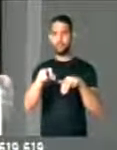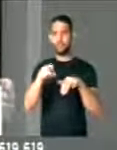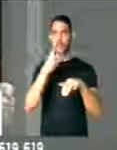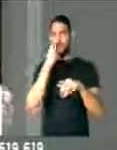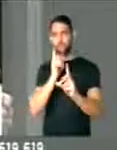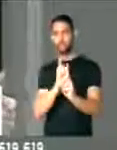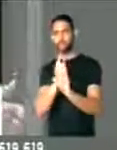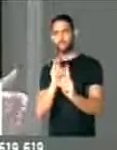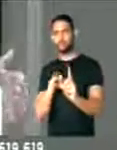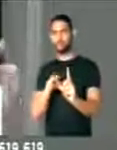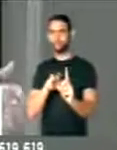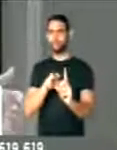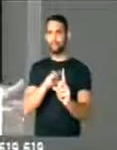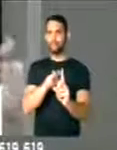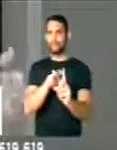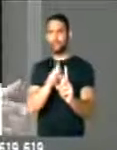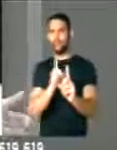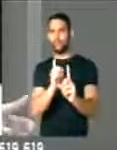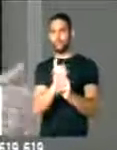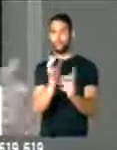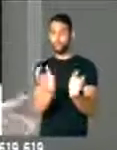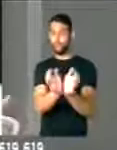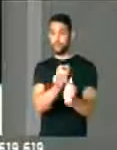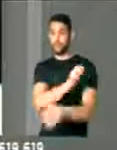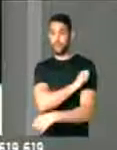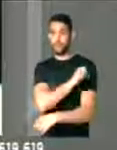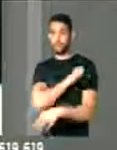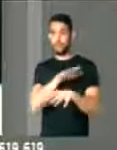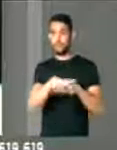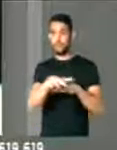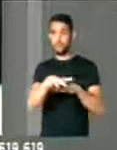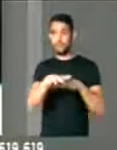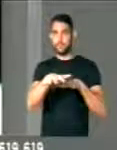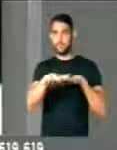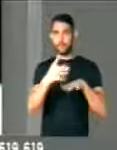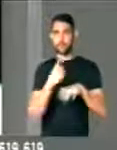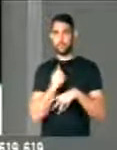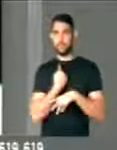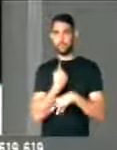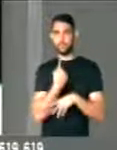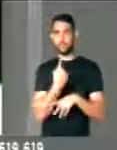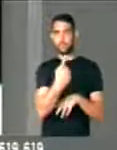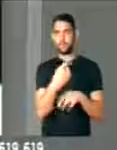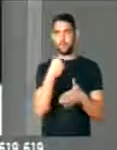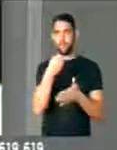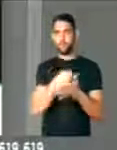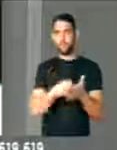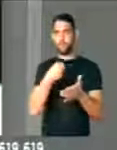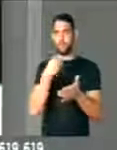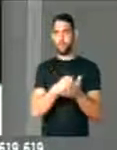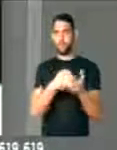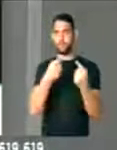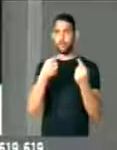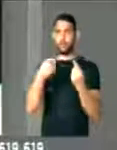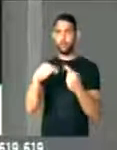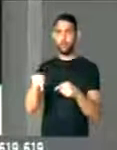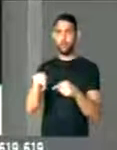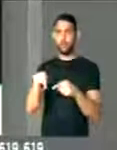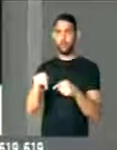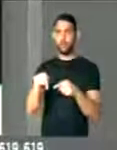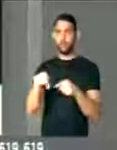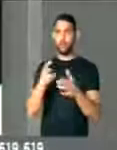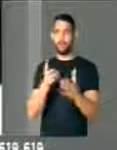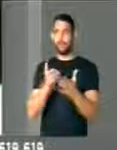ia ao encontro dos estudantes, dos manifestantes, que lutam contra